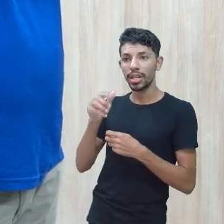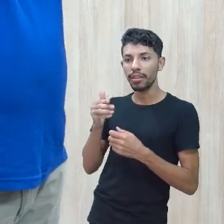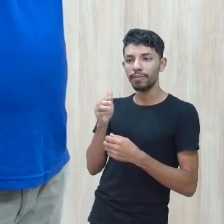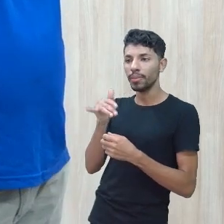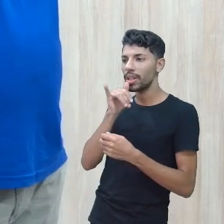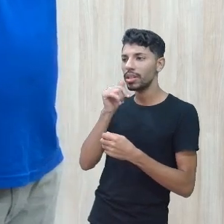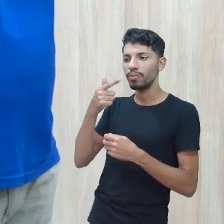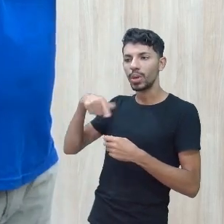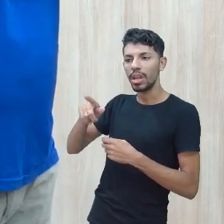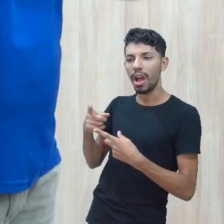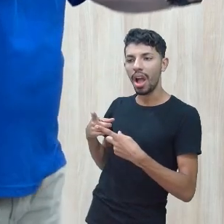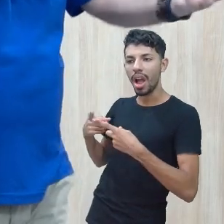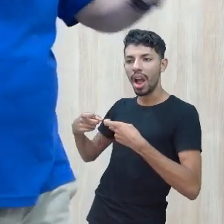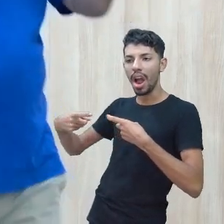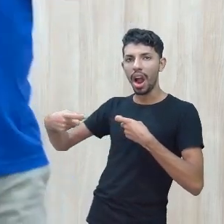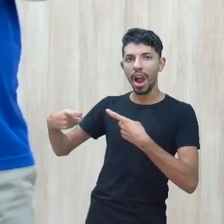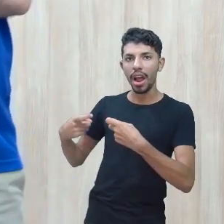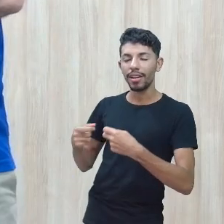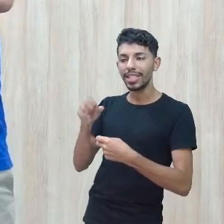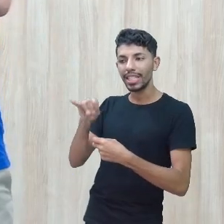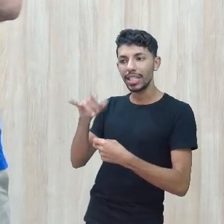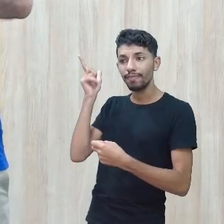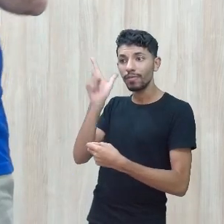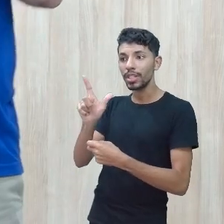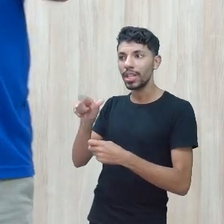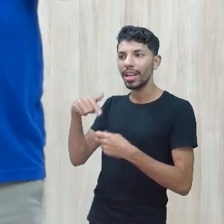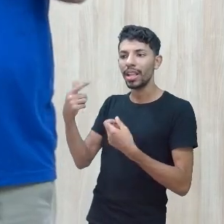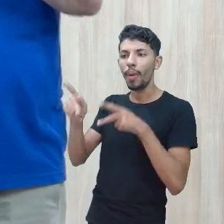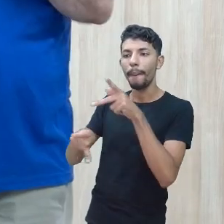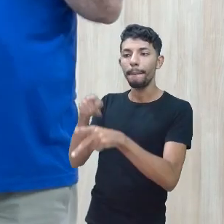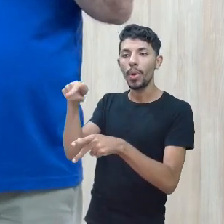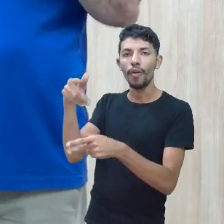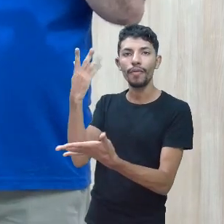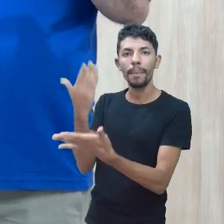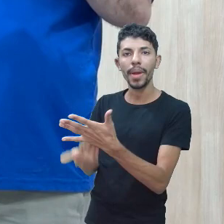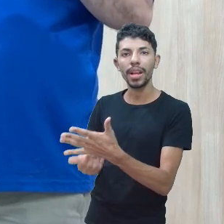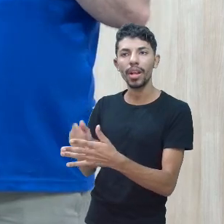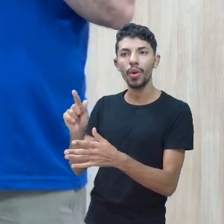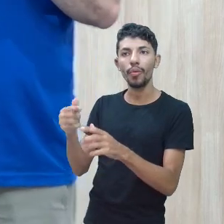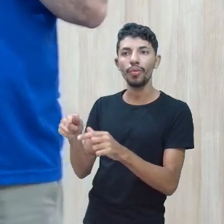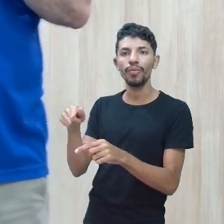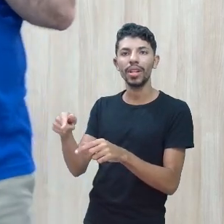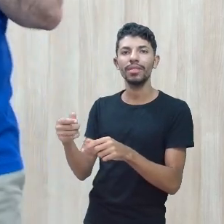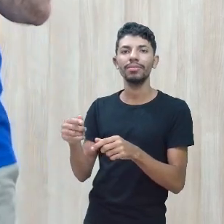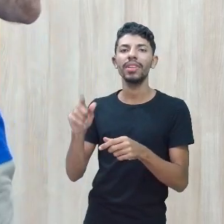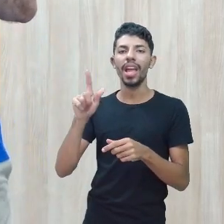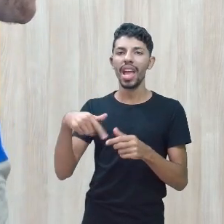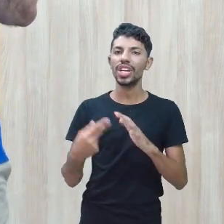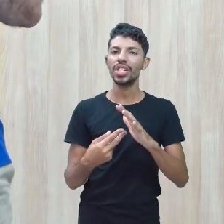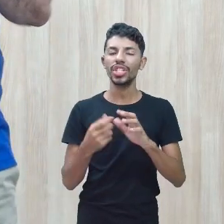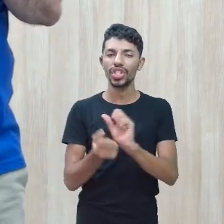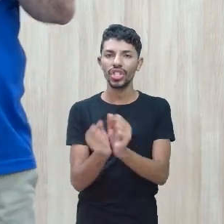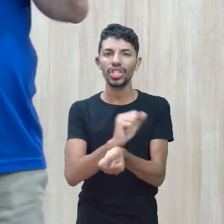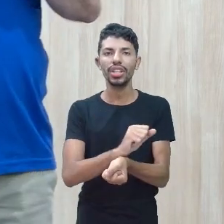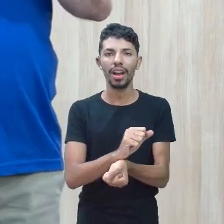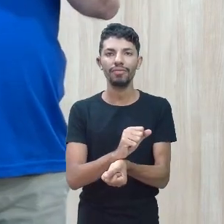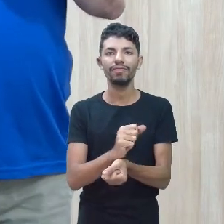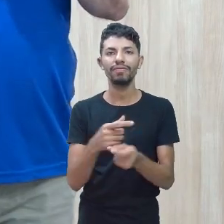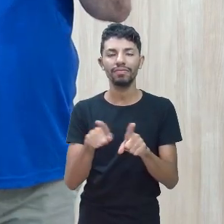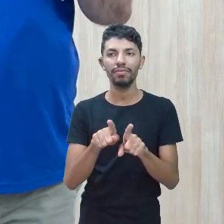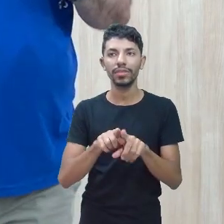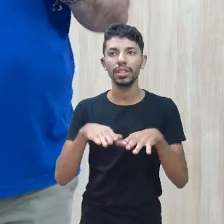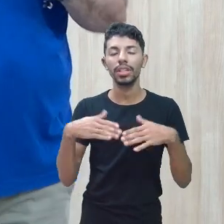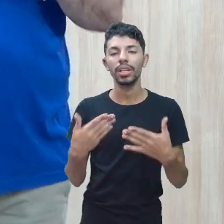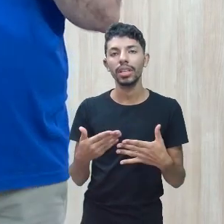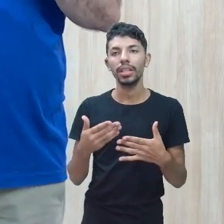povo que perdeu se tornava escravo. E essa escravidão, né, ela vai movimentar a